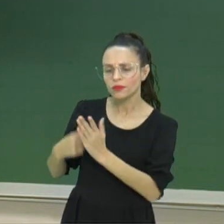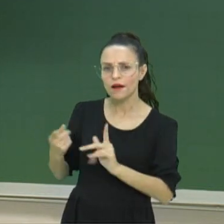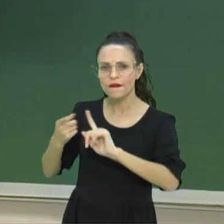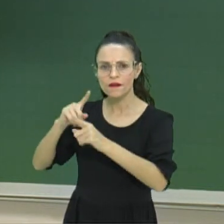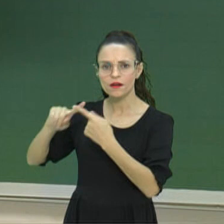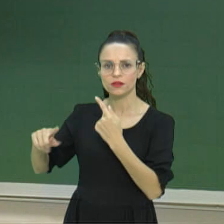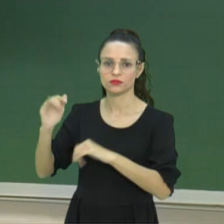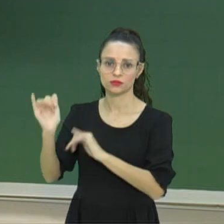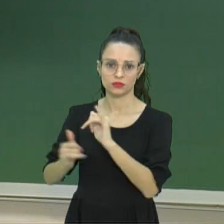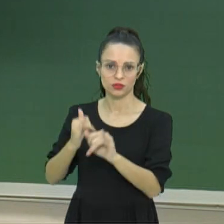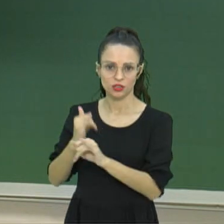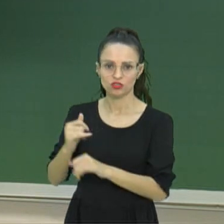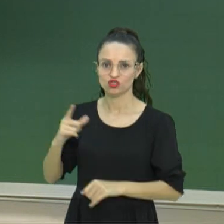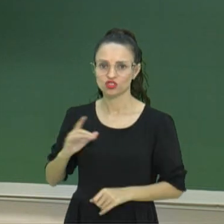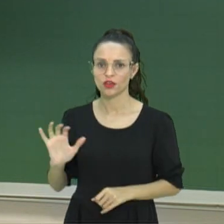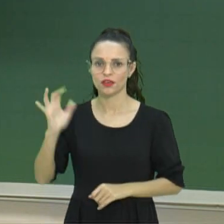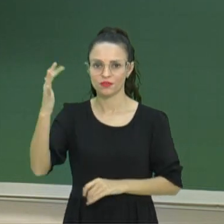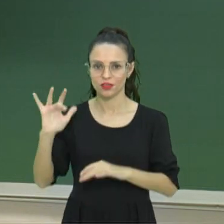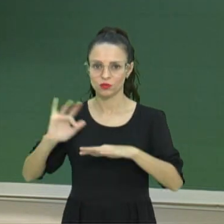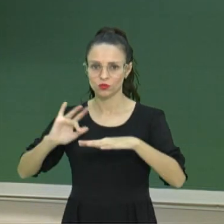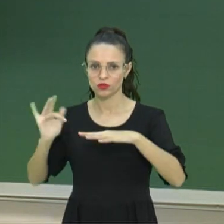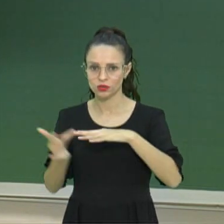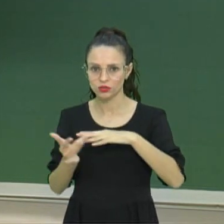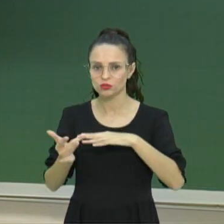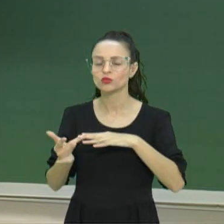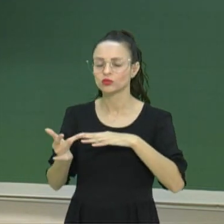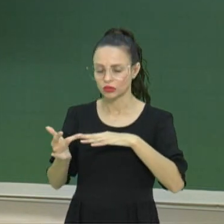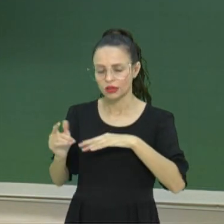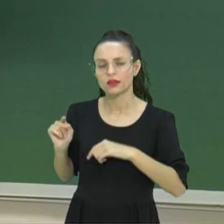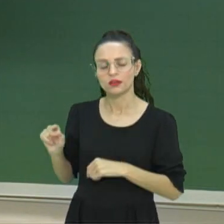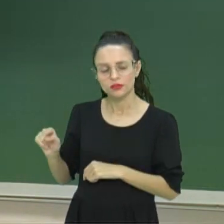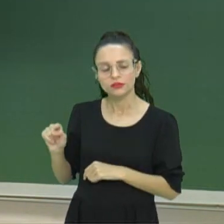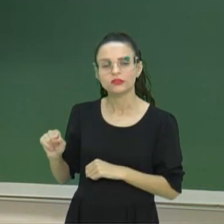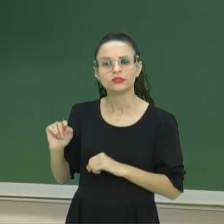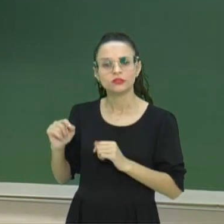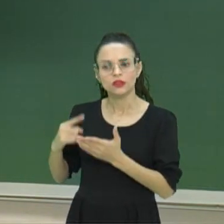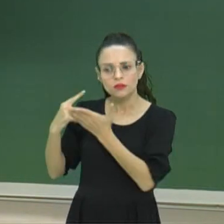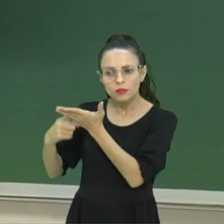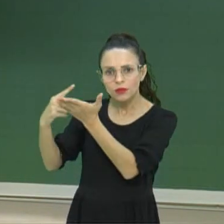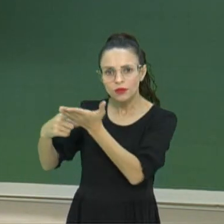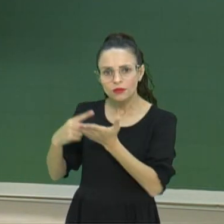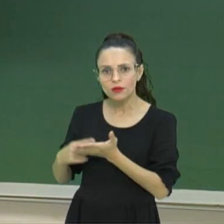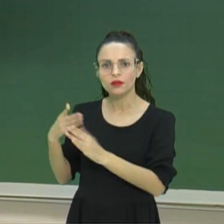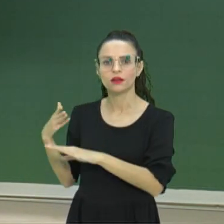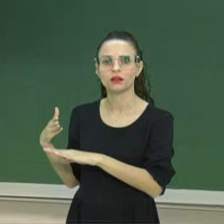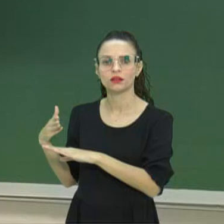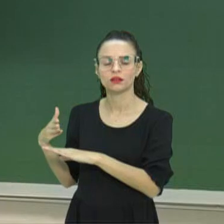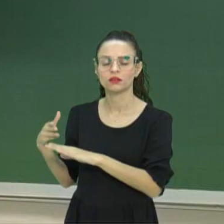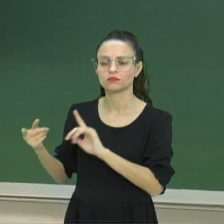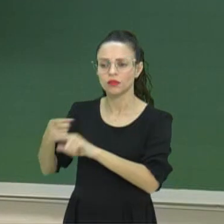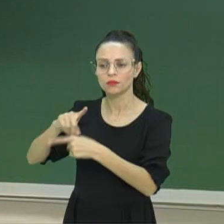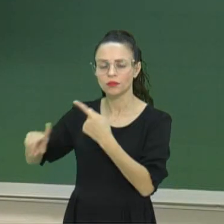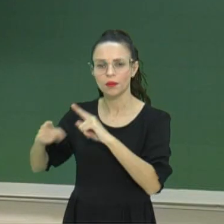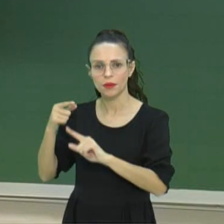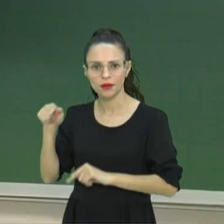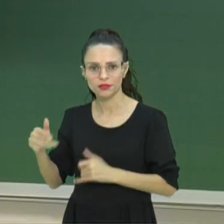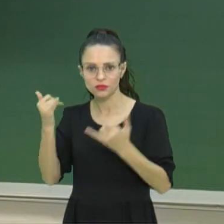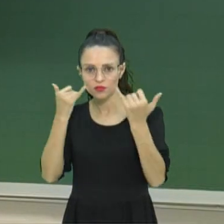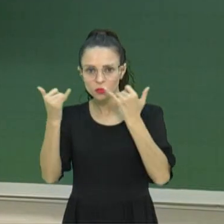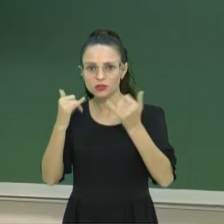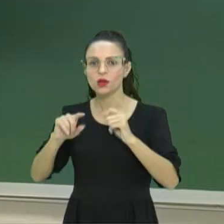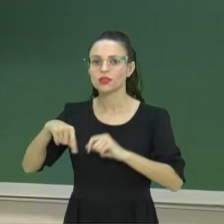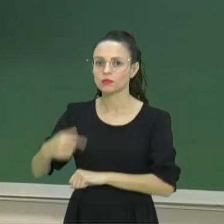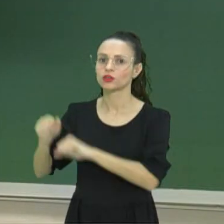pessoas tinham lá os eventos nas redes sociais virtuais e acessavam essa informação.